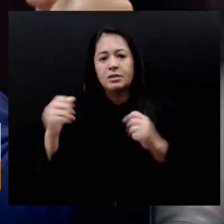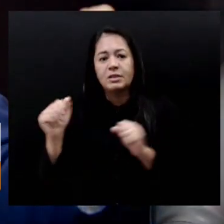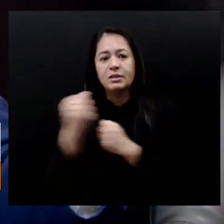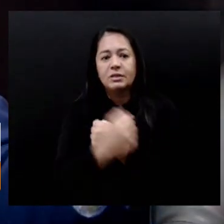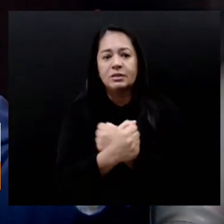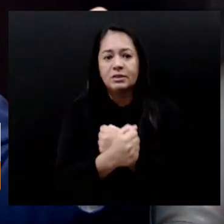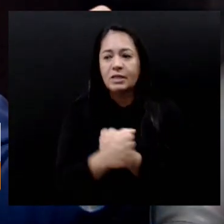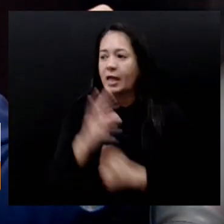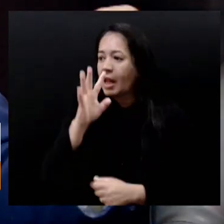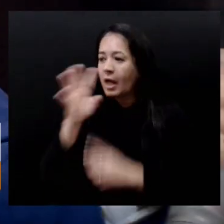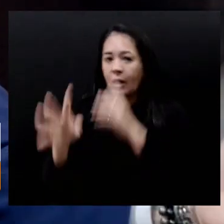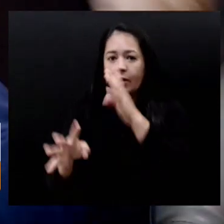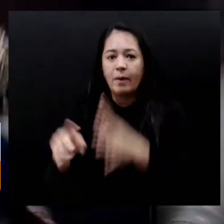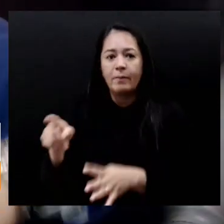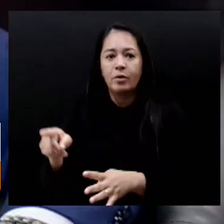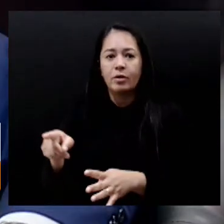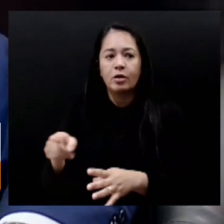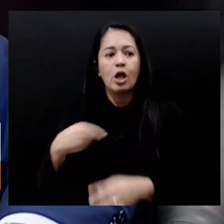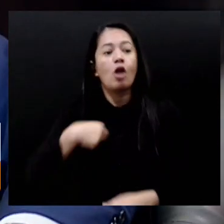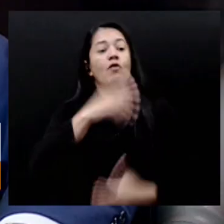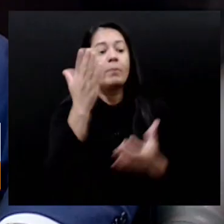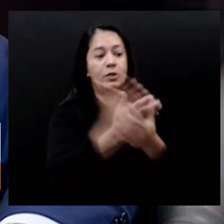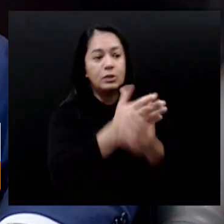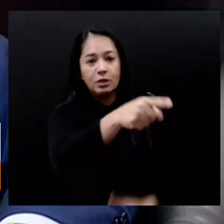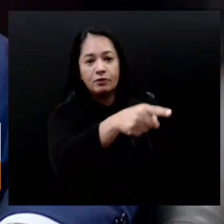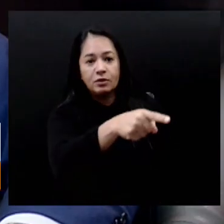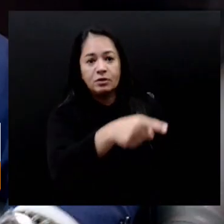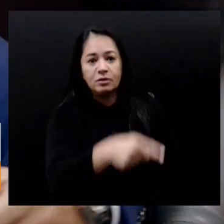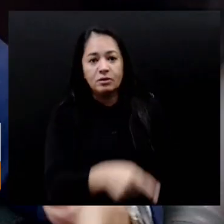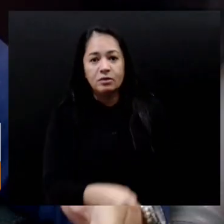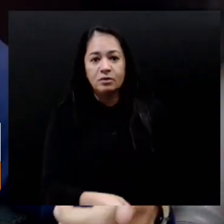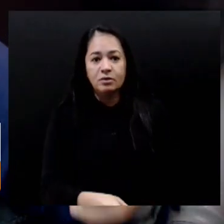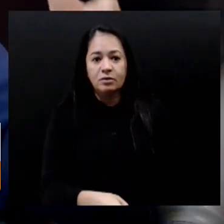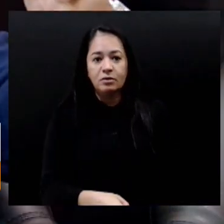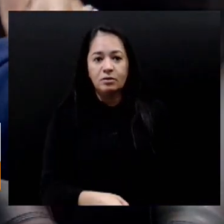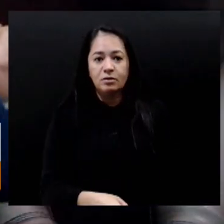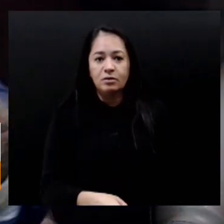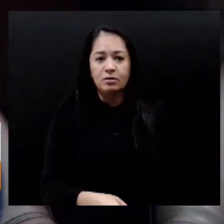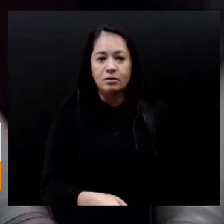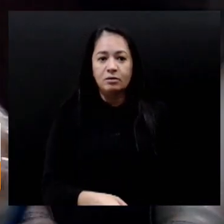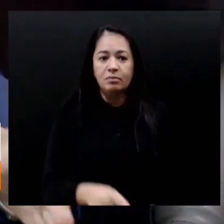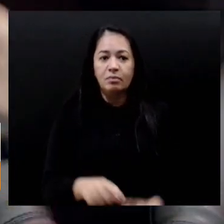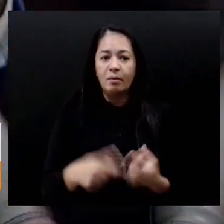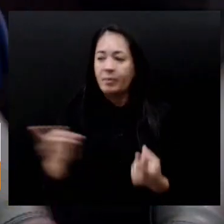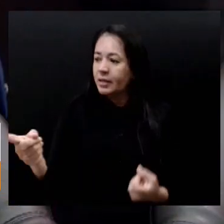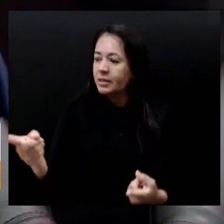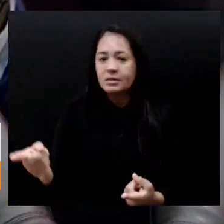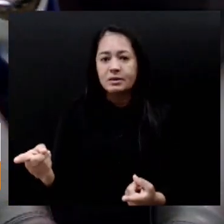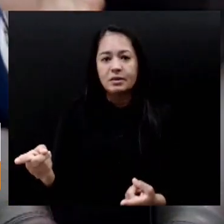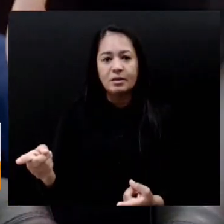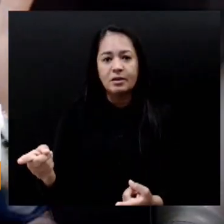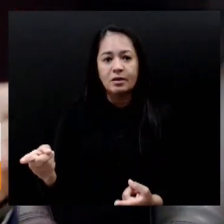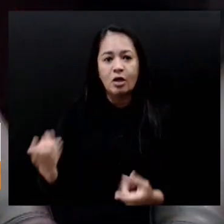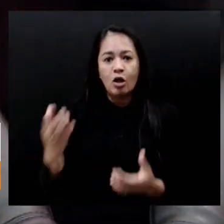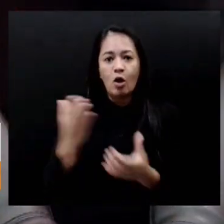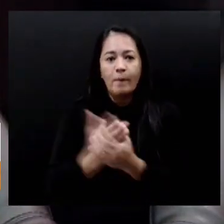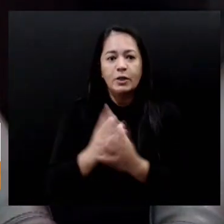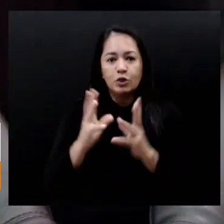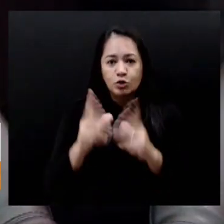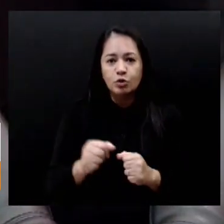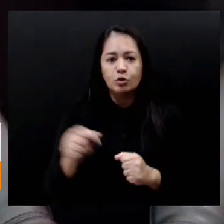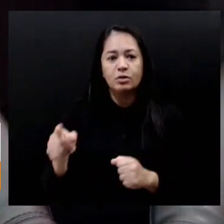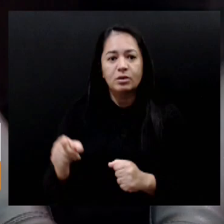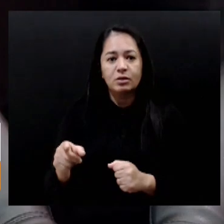falou assim, eu vou processar você. O processar não é mal injusto grave. Mas ele respondeu, foi o processo todo, foi absolver na sentença. Ou